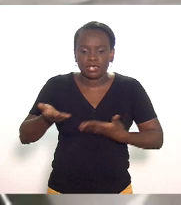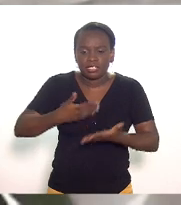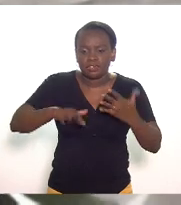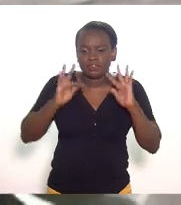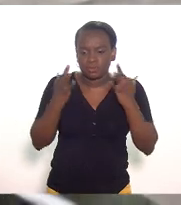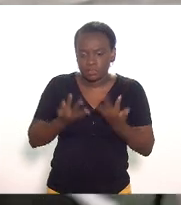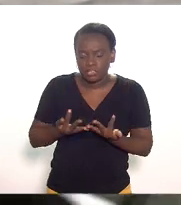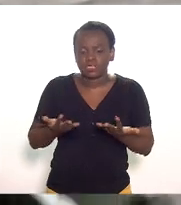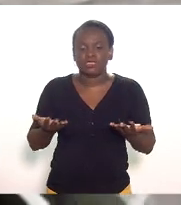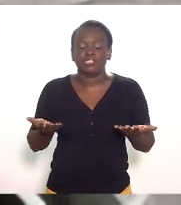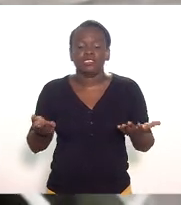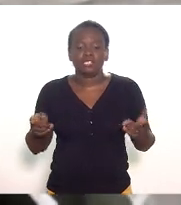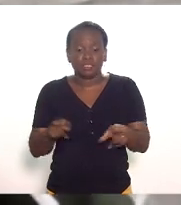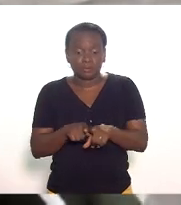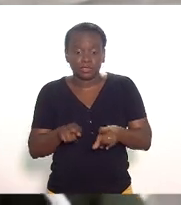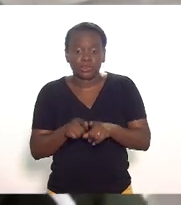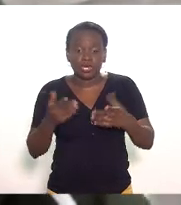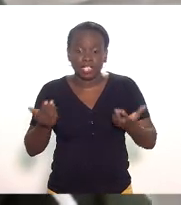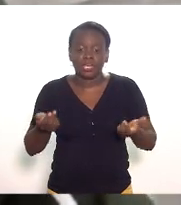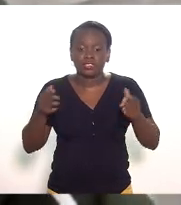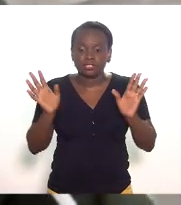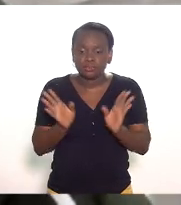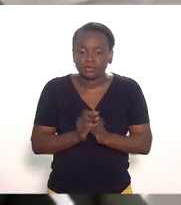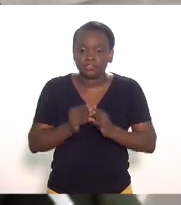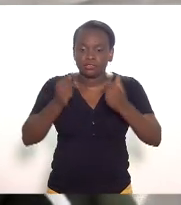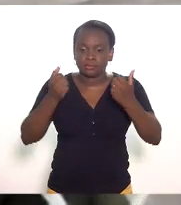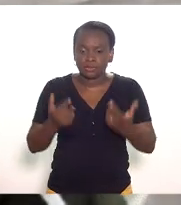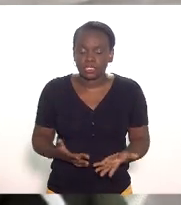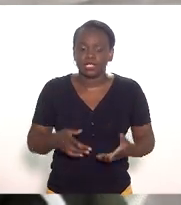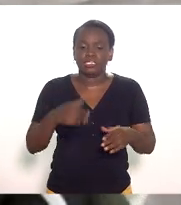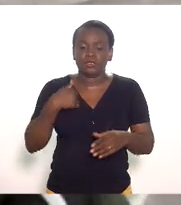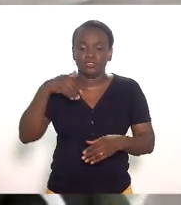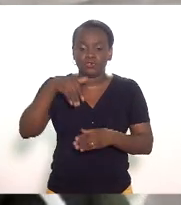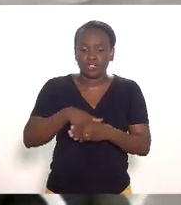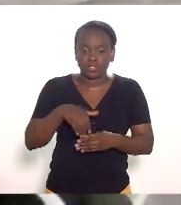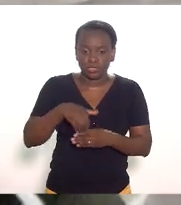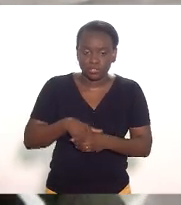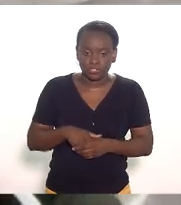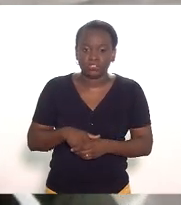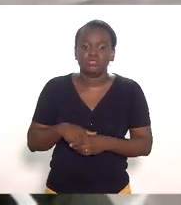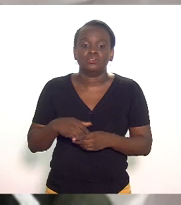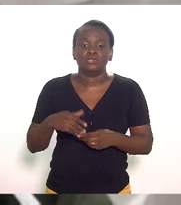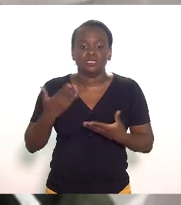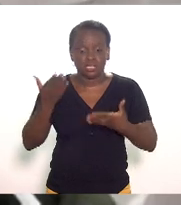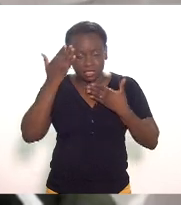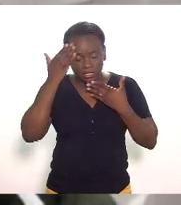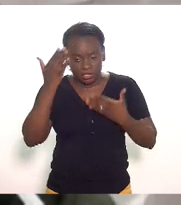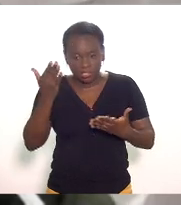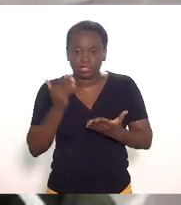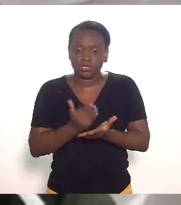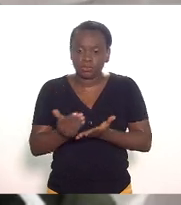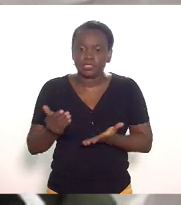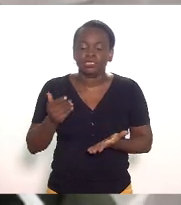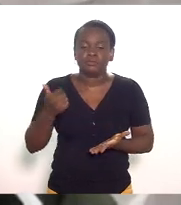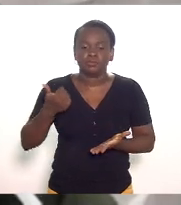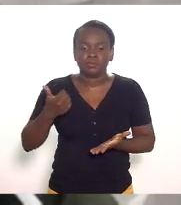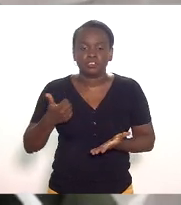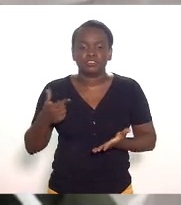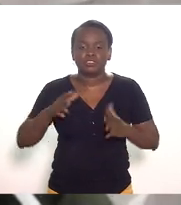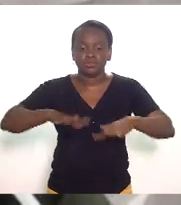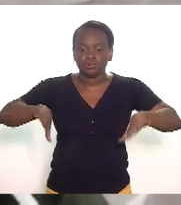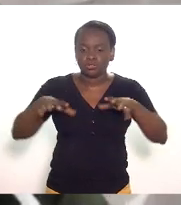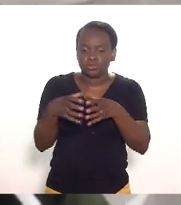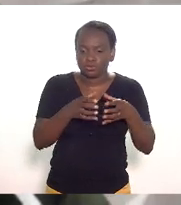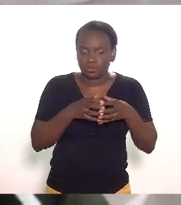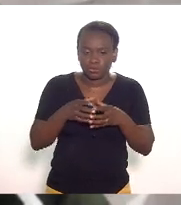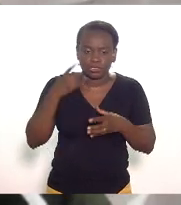familiar. Quero apenas, de uma forma muito sucinta, declarar o meu voto, iniciando agradecendo aqui aos meus